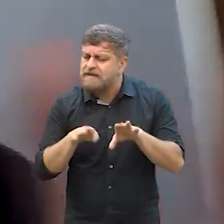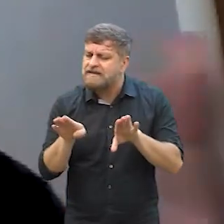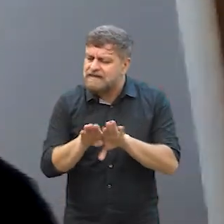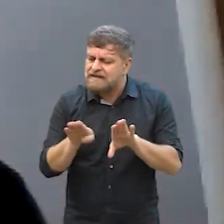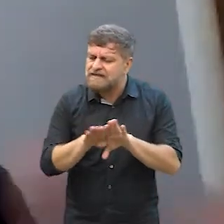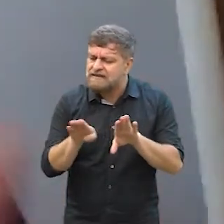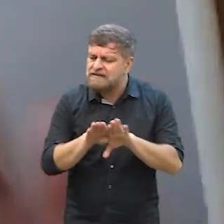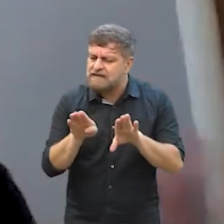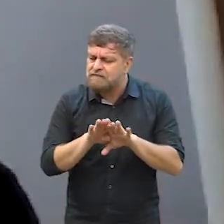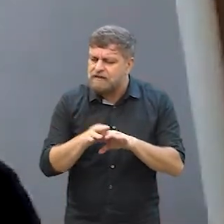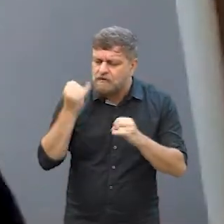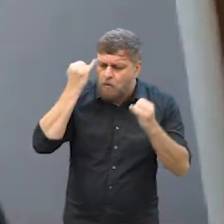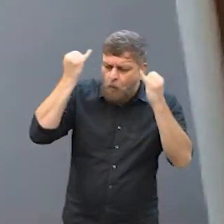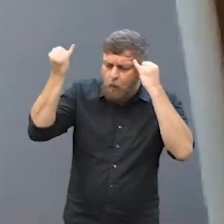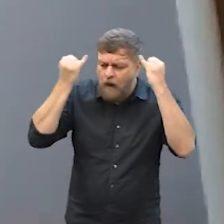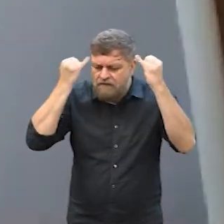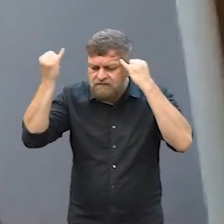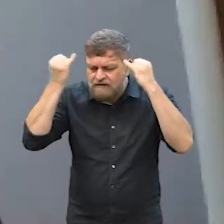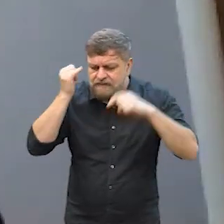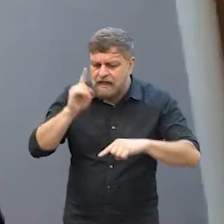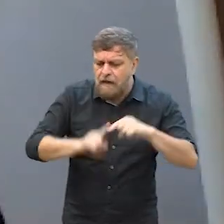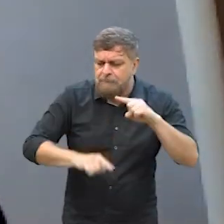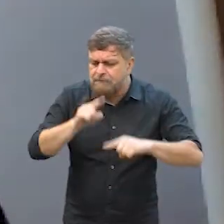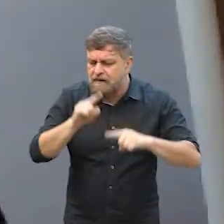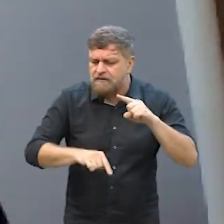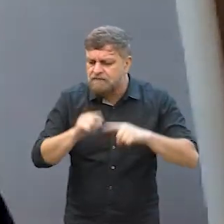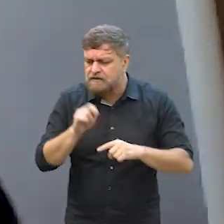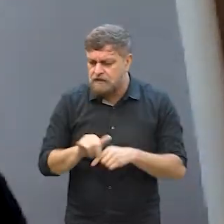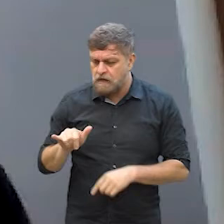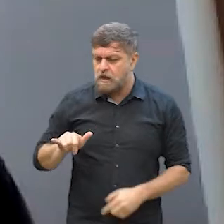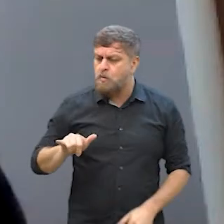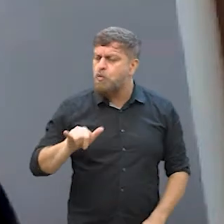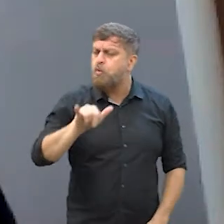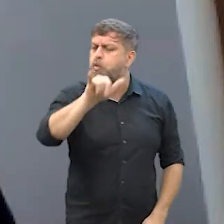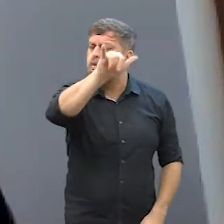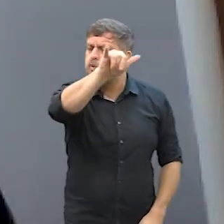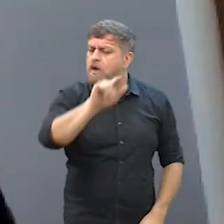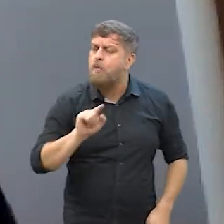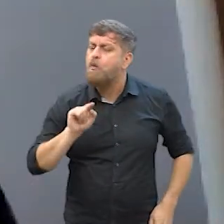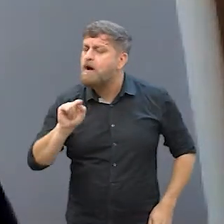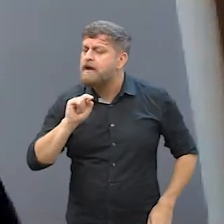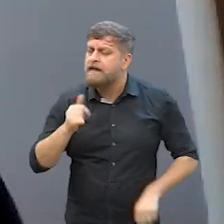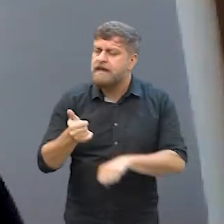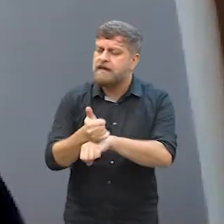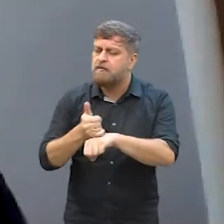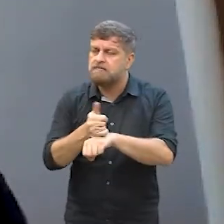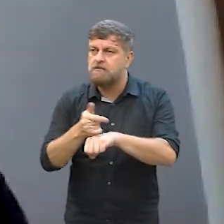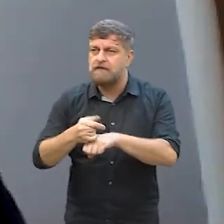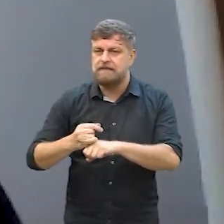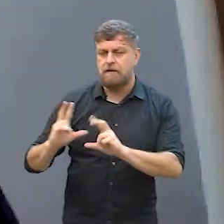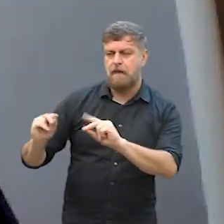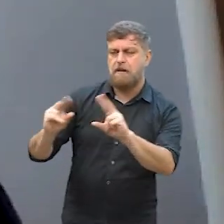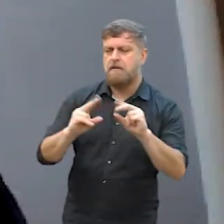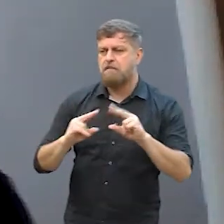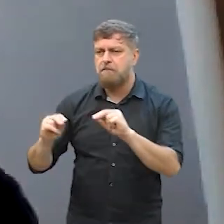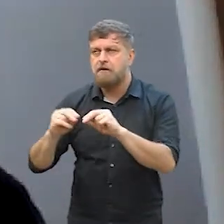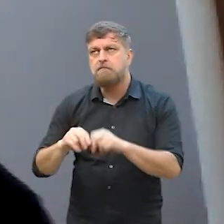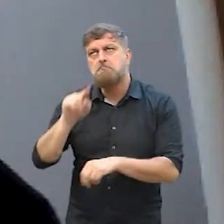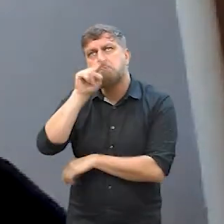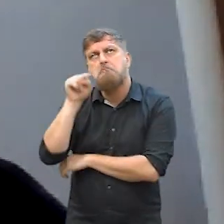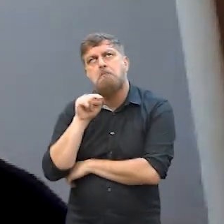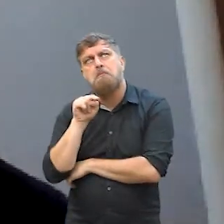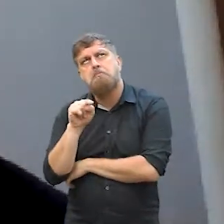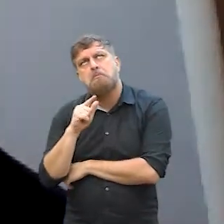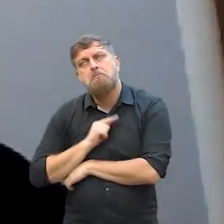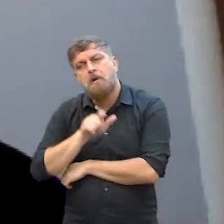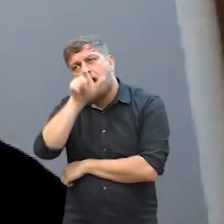com essa criação de produto, né? A fabricação de um avião. Daí eles começam a falar: será